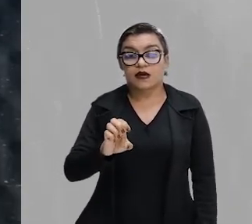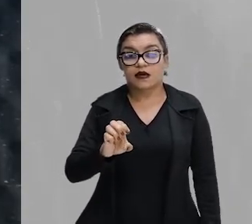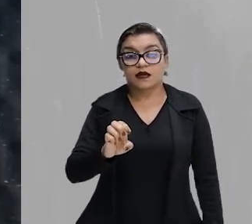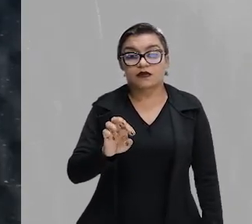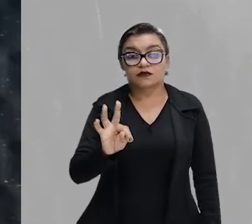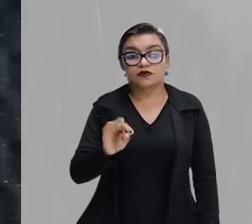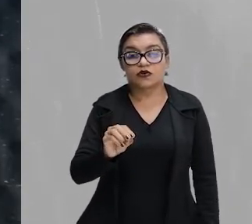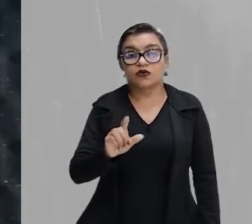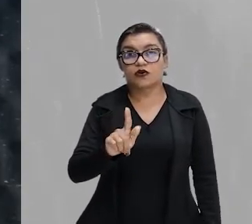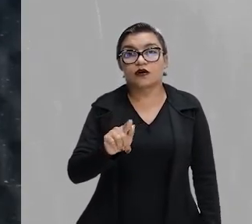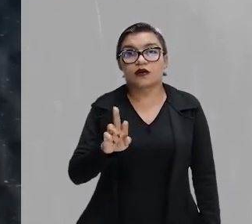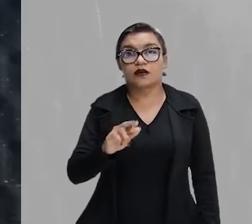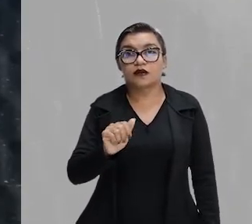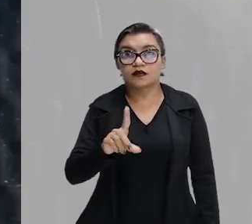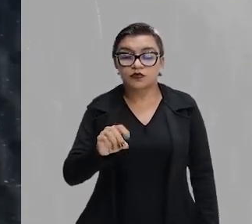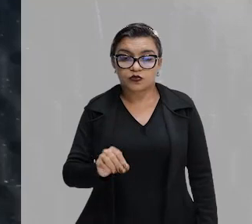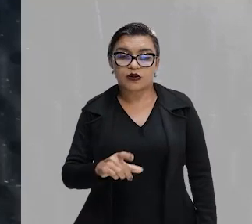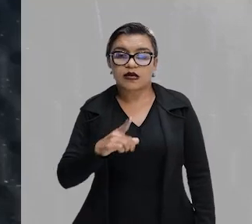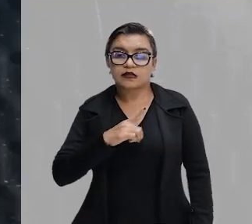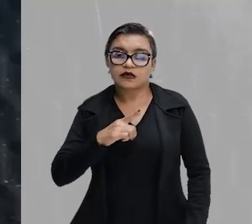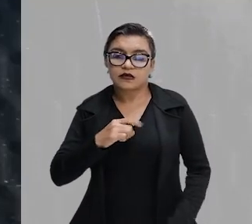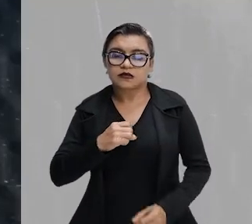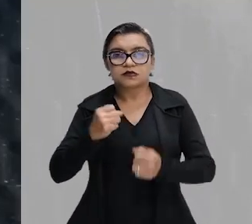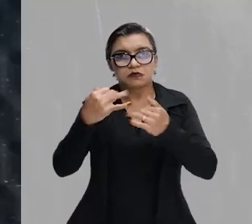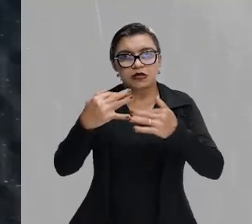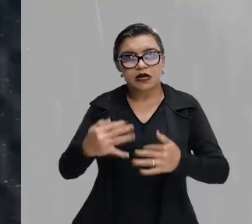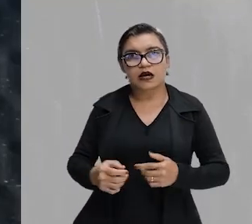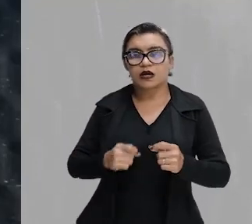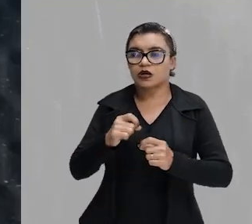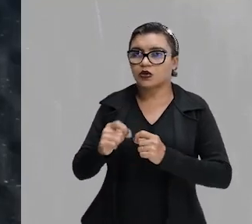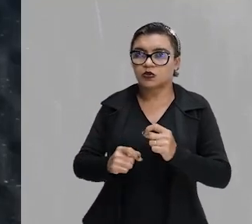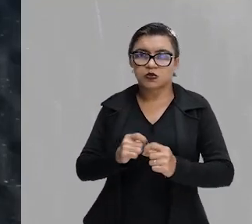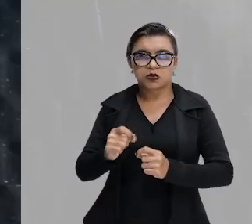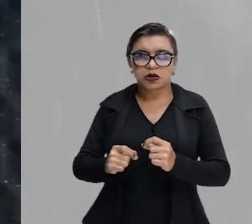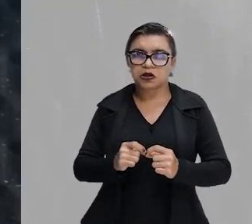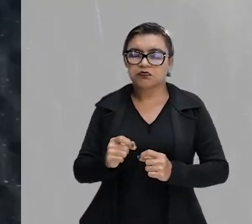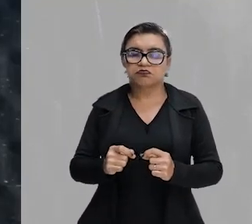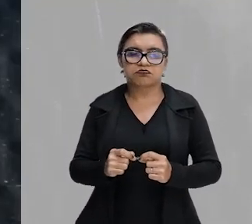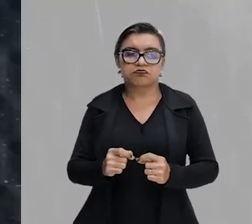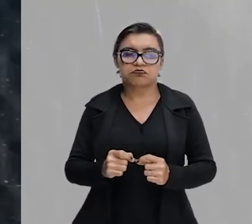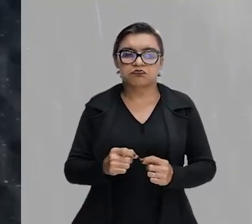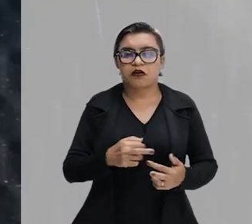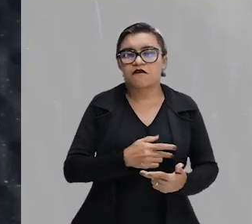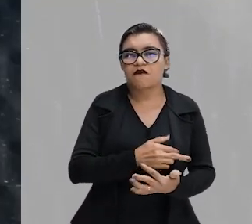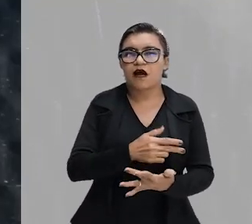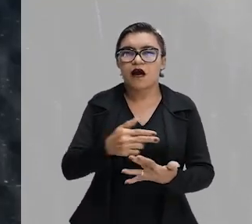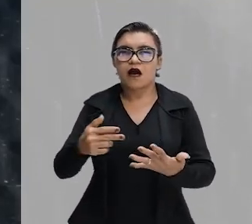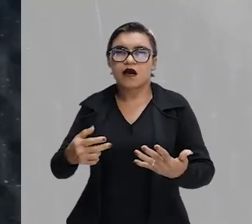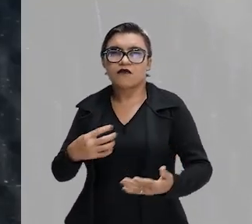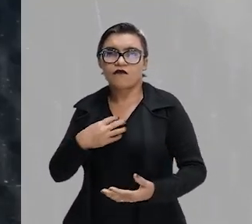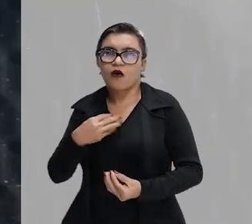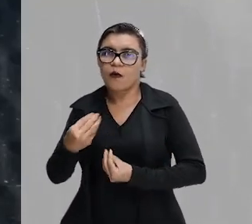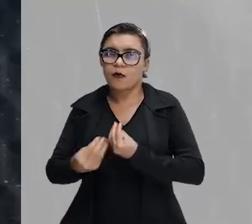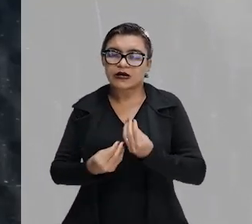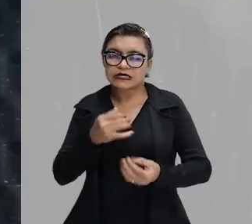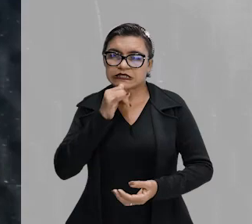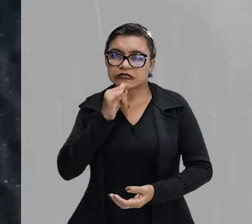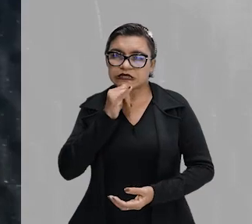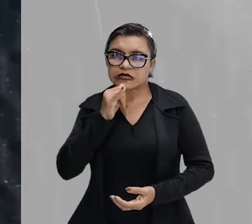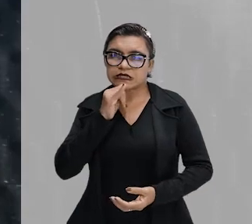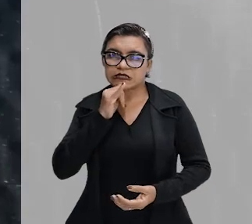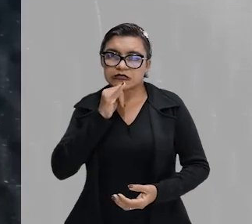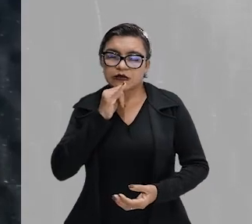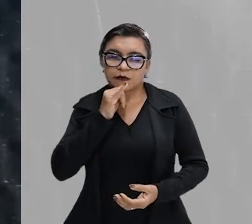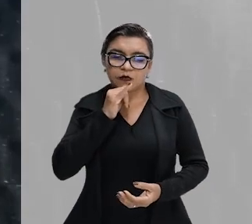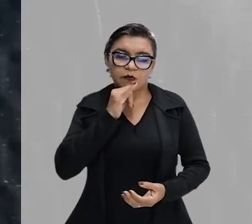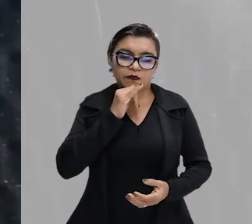teoria geocêntrica através de epiciclos. Então, os planetas eles giravam em torno da Terra,